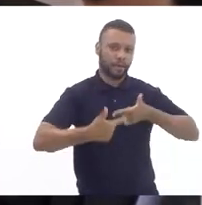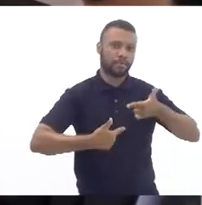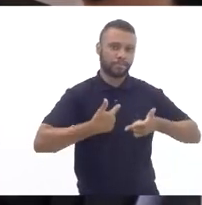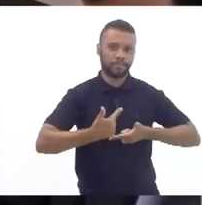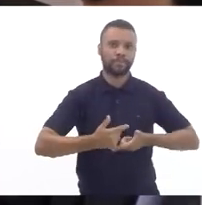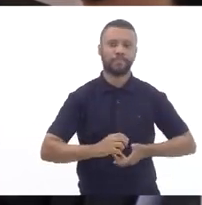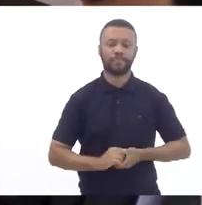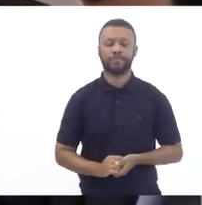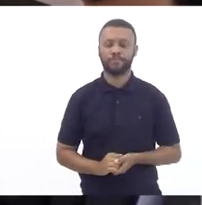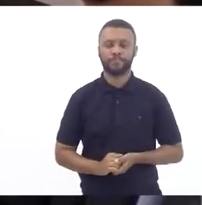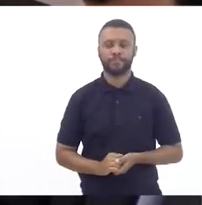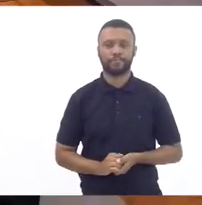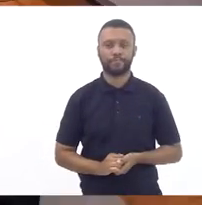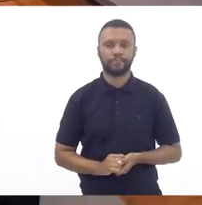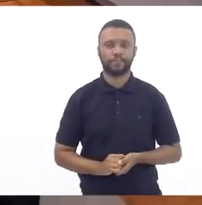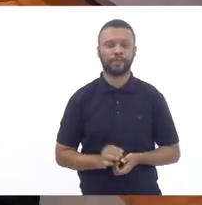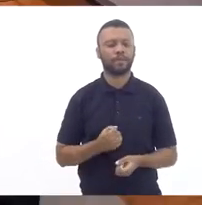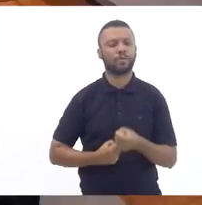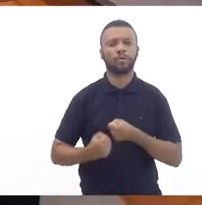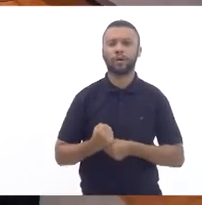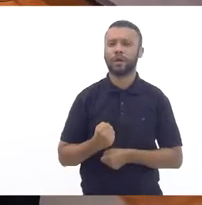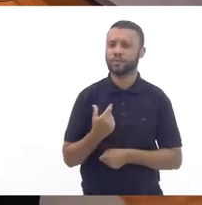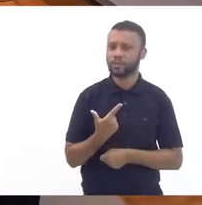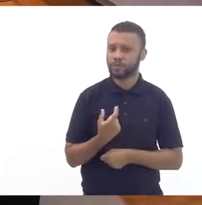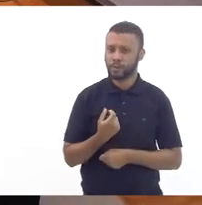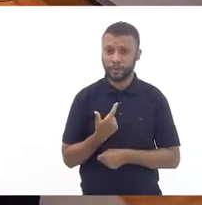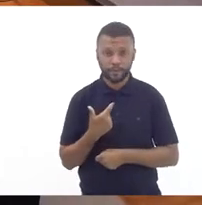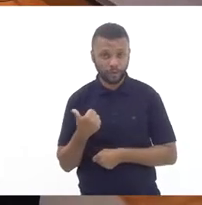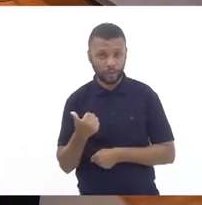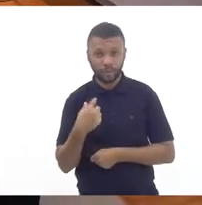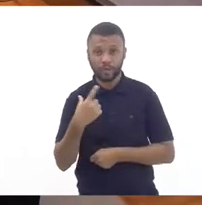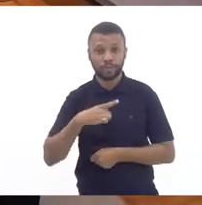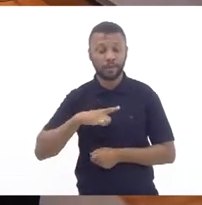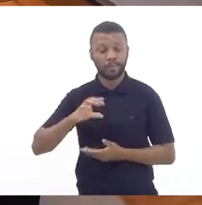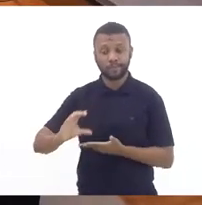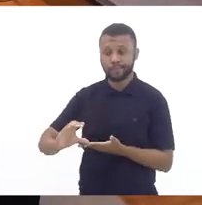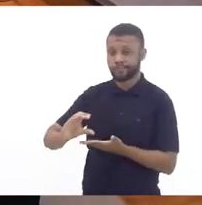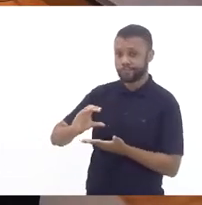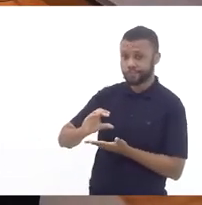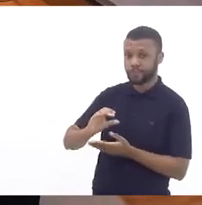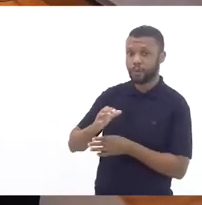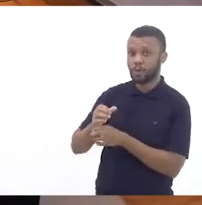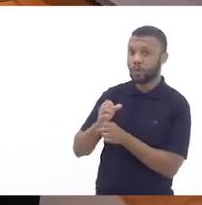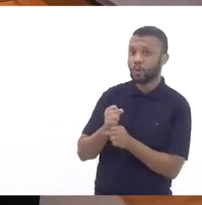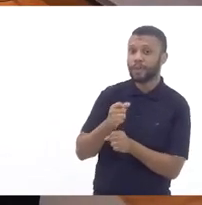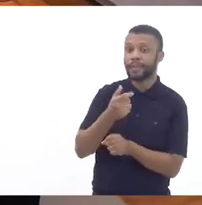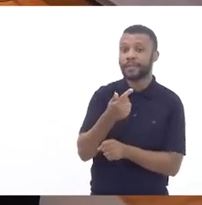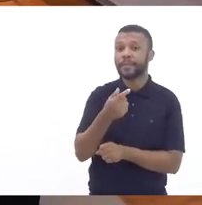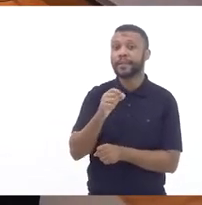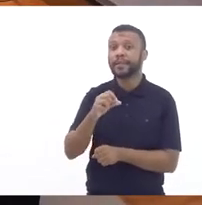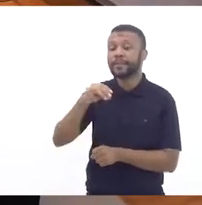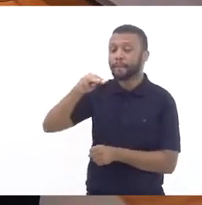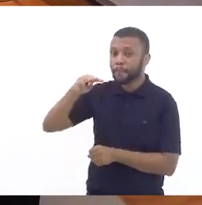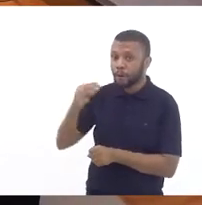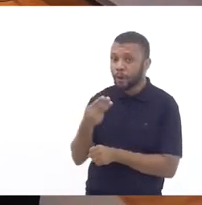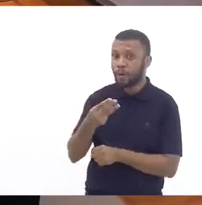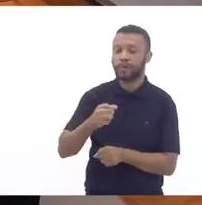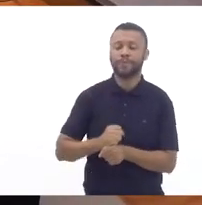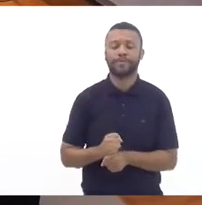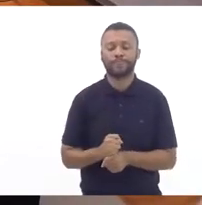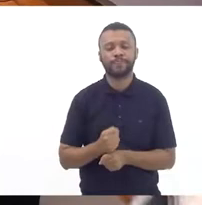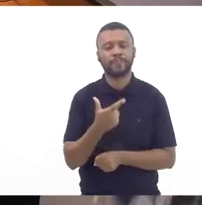Tivemos, no ano passado, investimento da ordem de R$ 70 milhões, no ano retrasado,